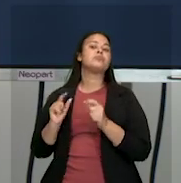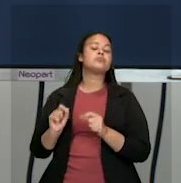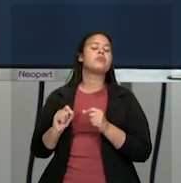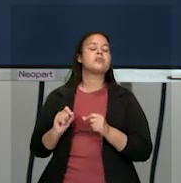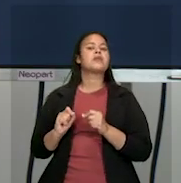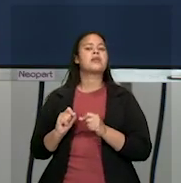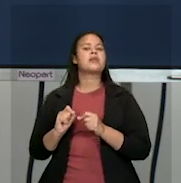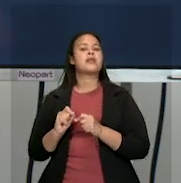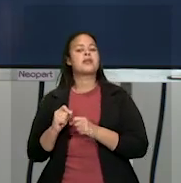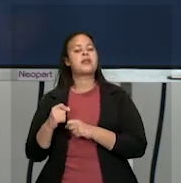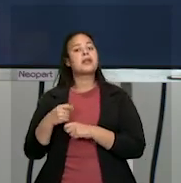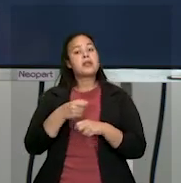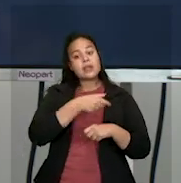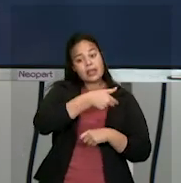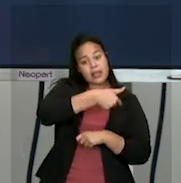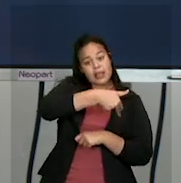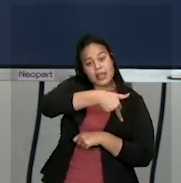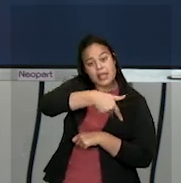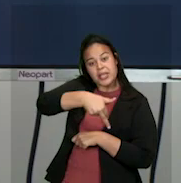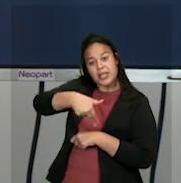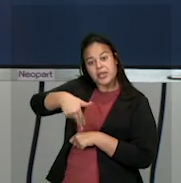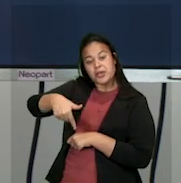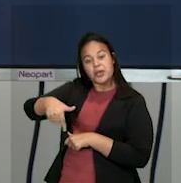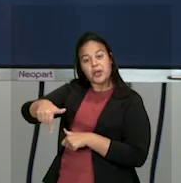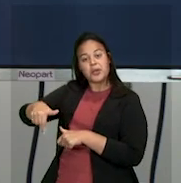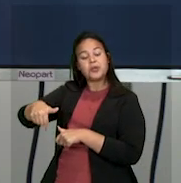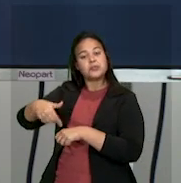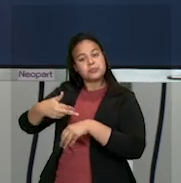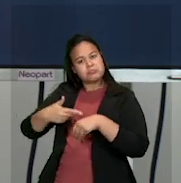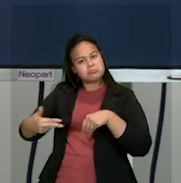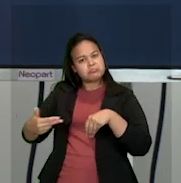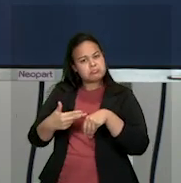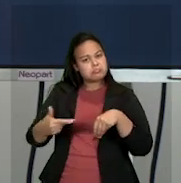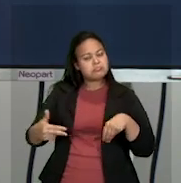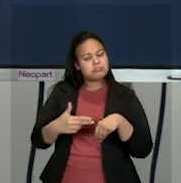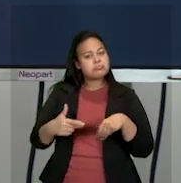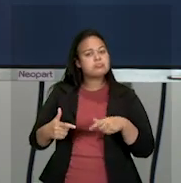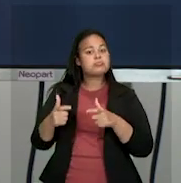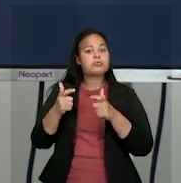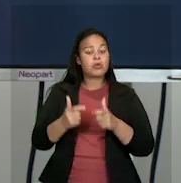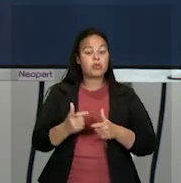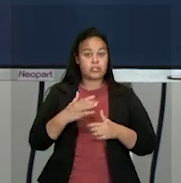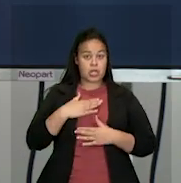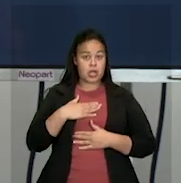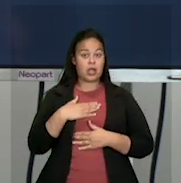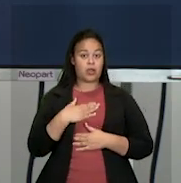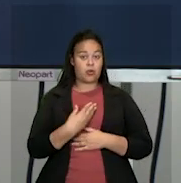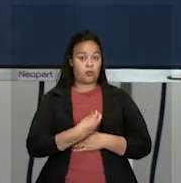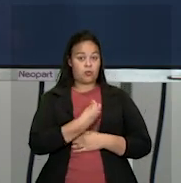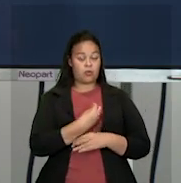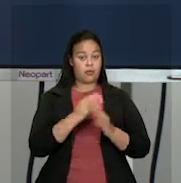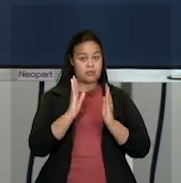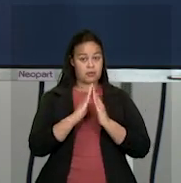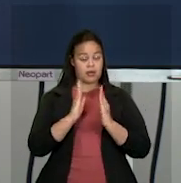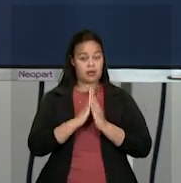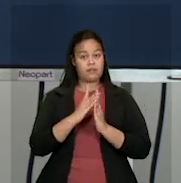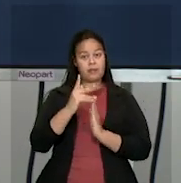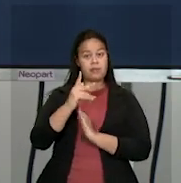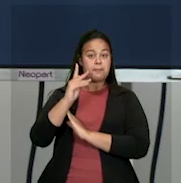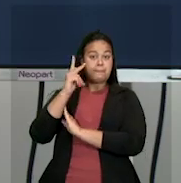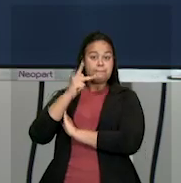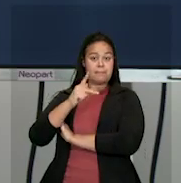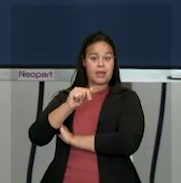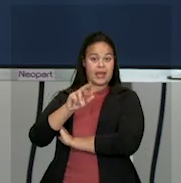aquelas pessoas que estavam indo para a atividade mineradora. O lugar onde eu morava, por exemplo, Pará de Minas, era